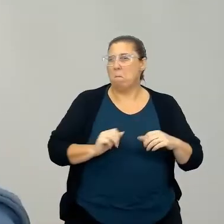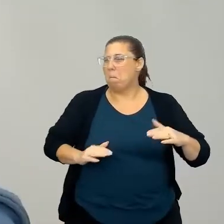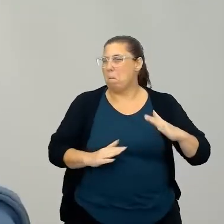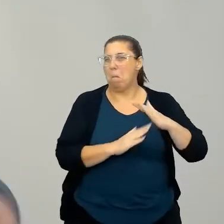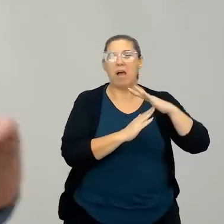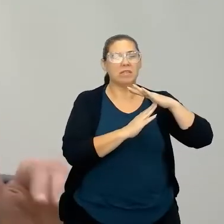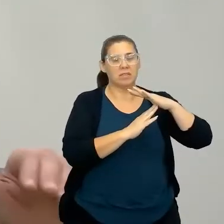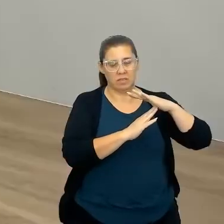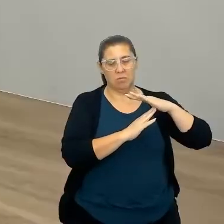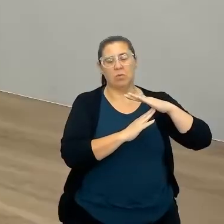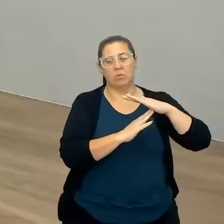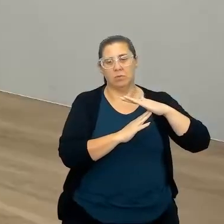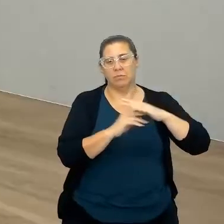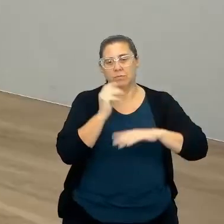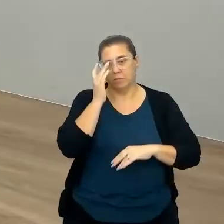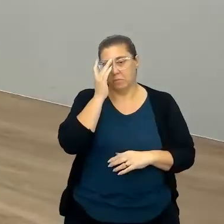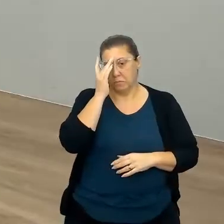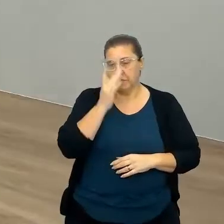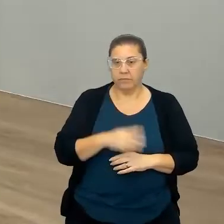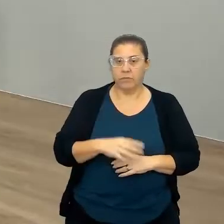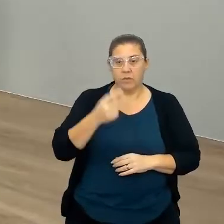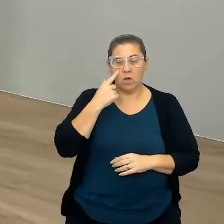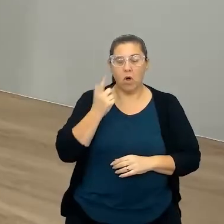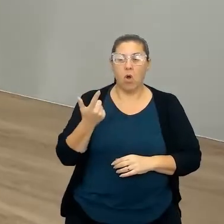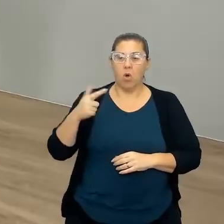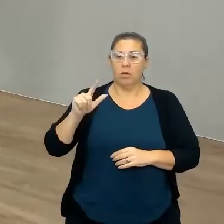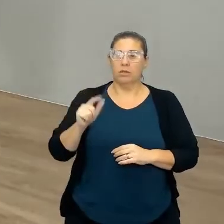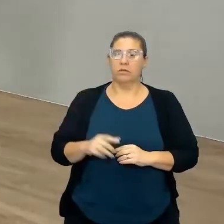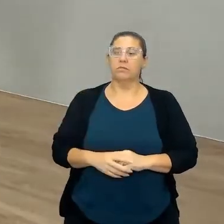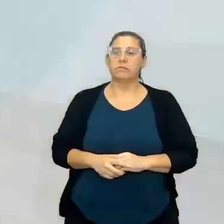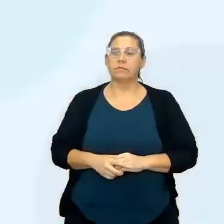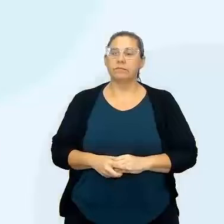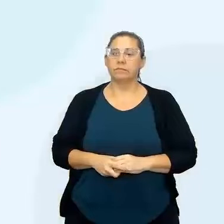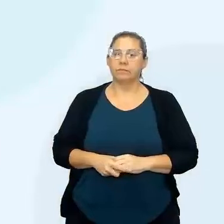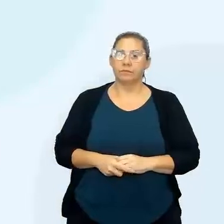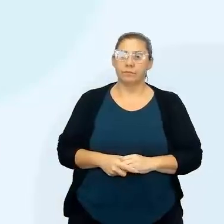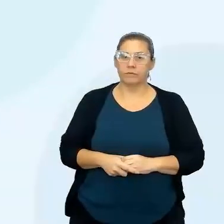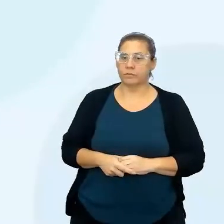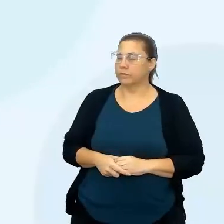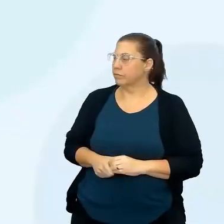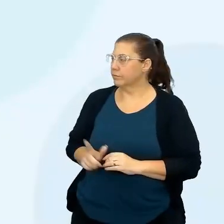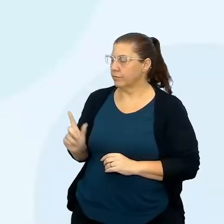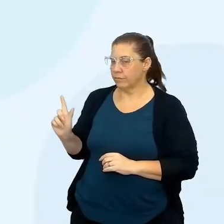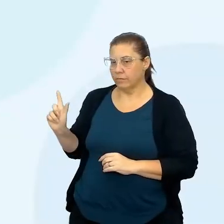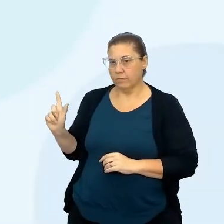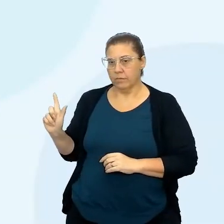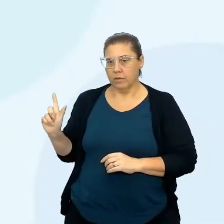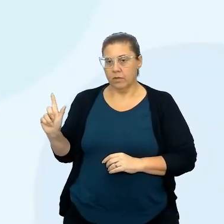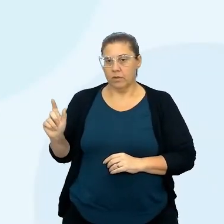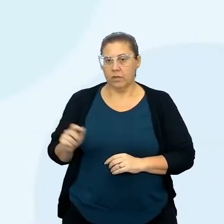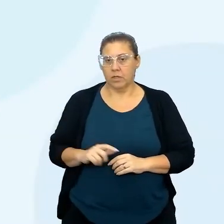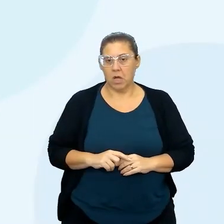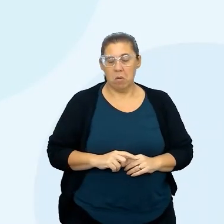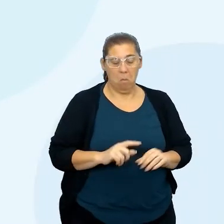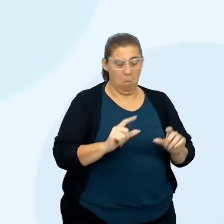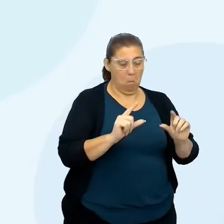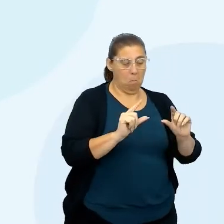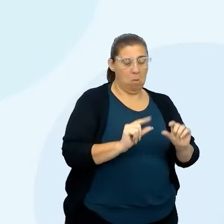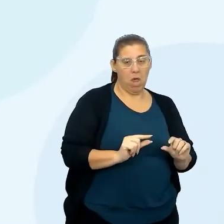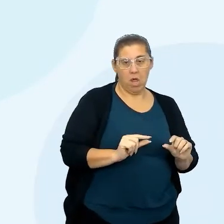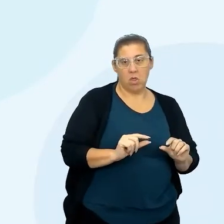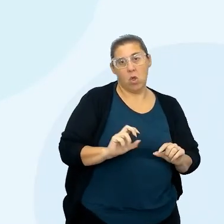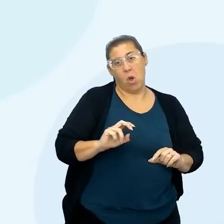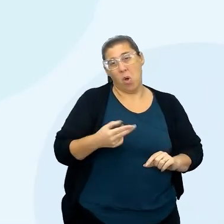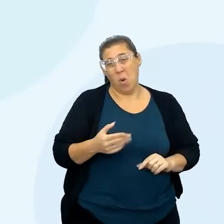né? Pois é. Vamos esperar um pouquinho. Olha lá o próximo, lê para nós rapidinho. Menor ou nenhuma regulamentação. Você vai trabalhar